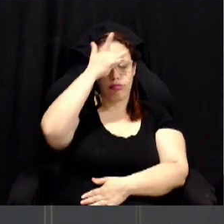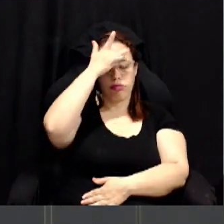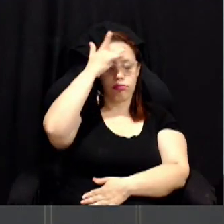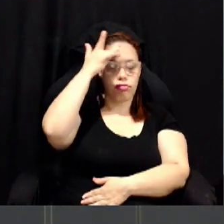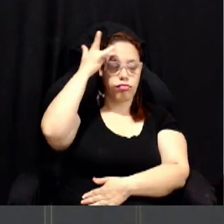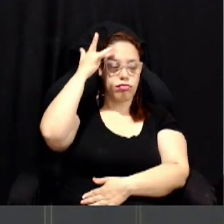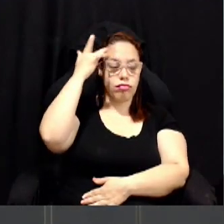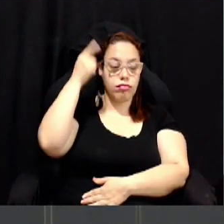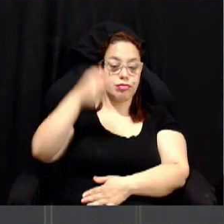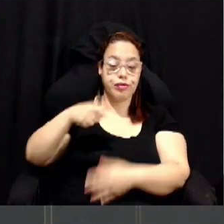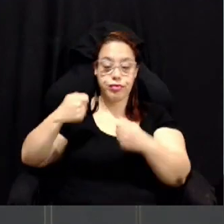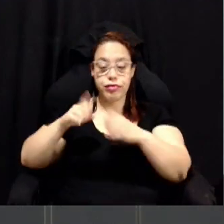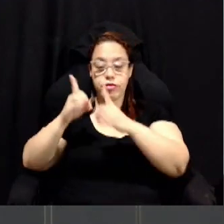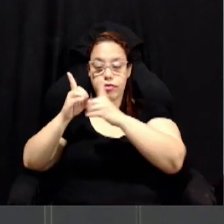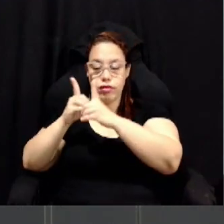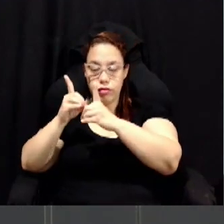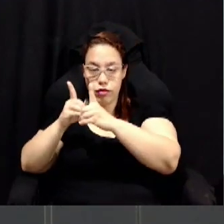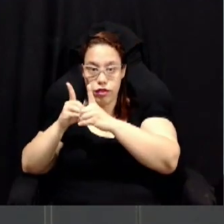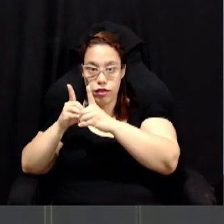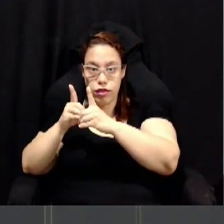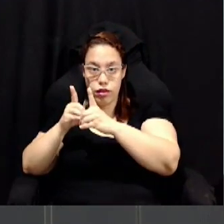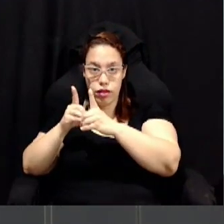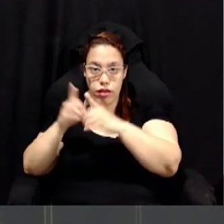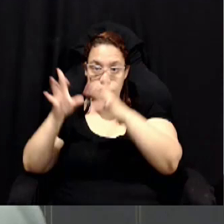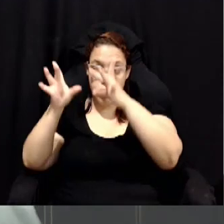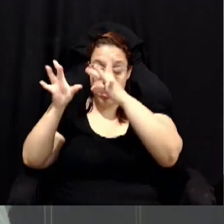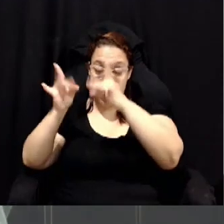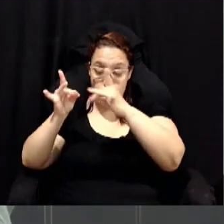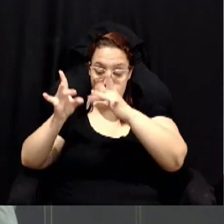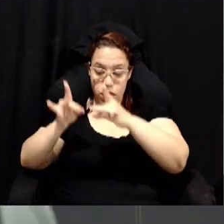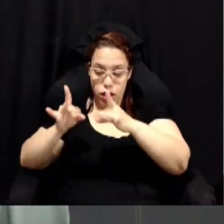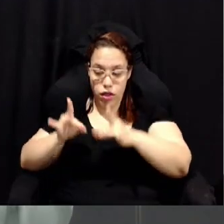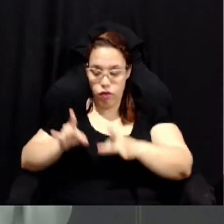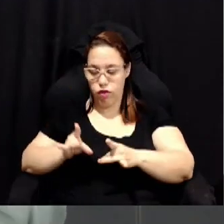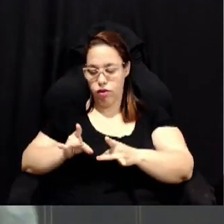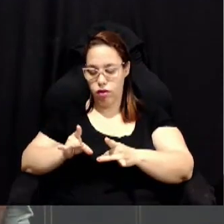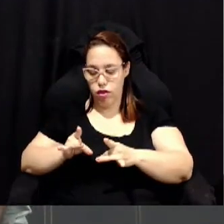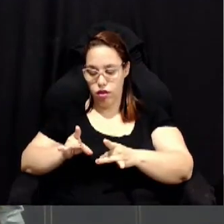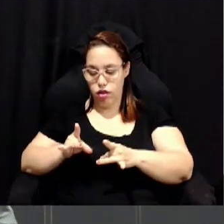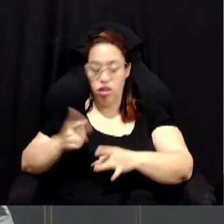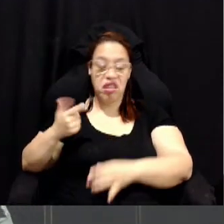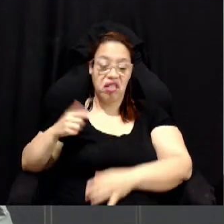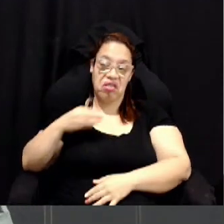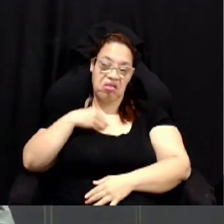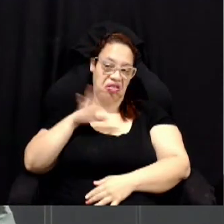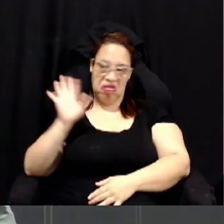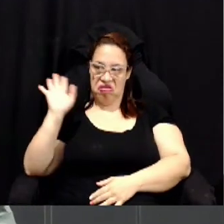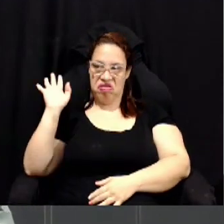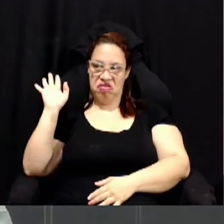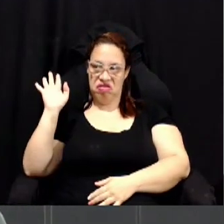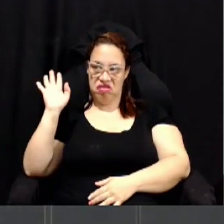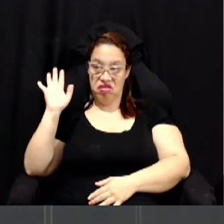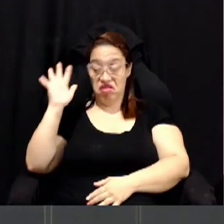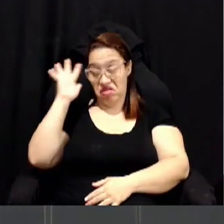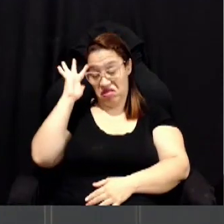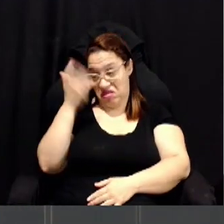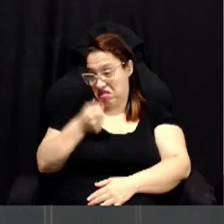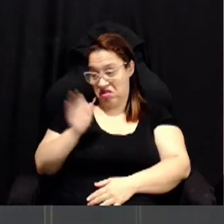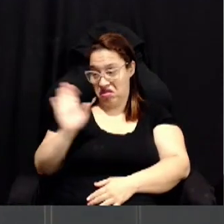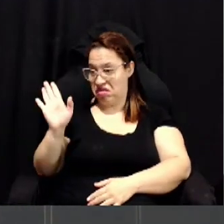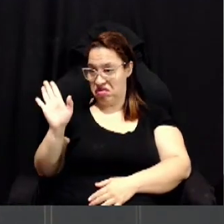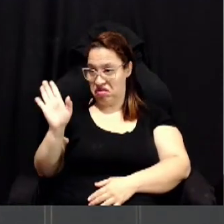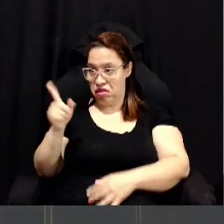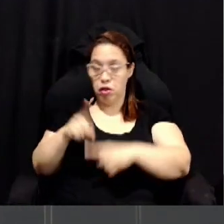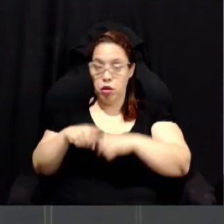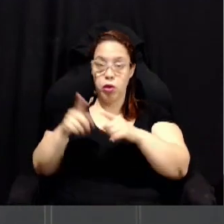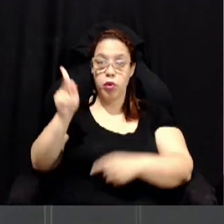ser atendida na sua especificidade. Então, enquanto não te afeta, você não tem conhecimento, né? Mas você tropeçou